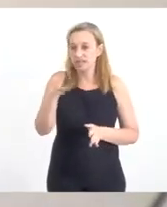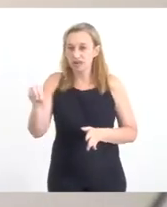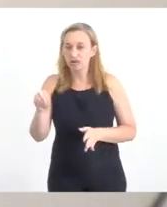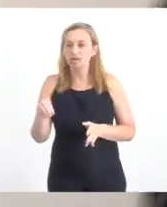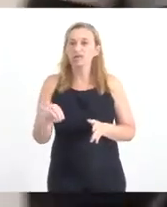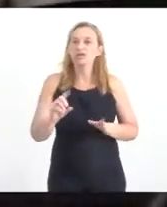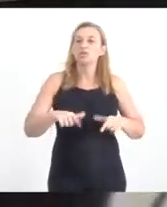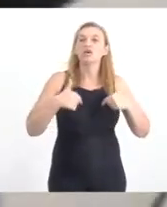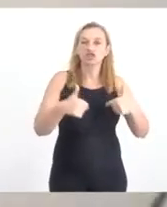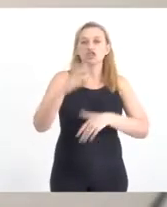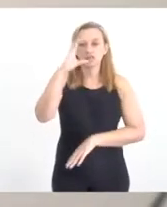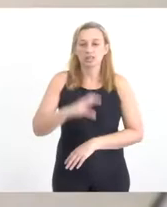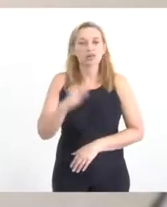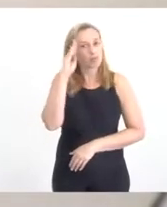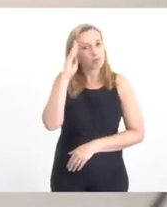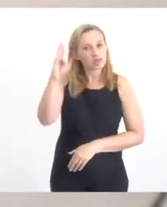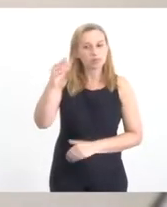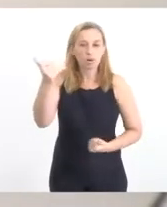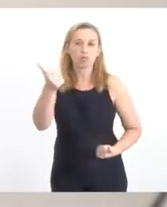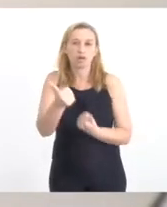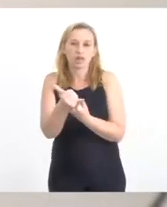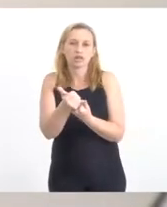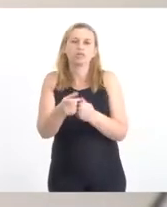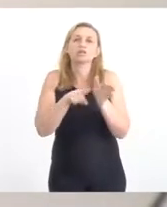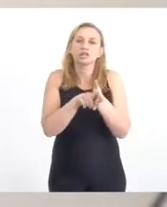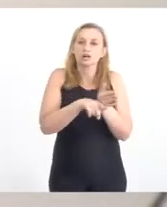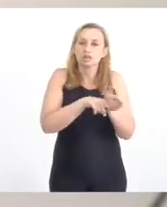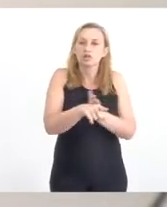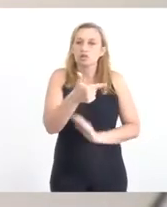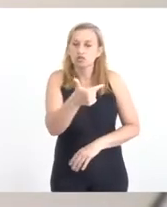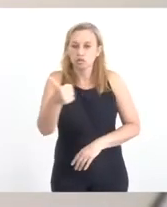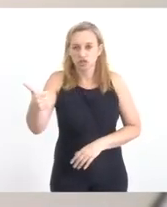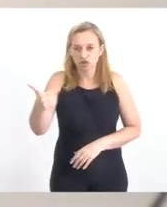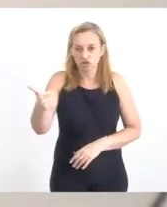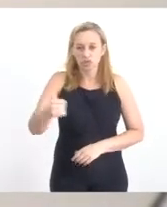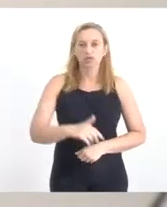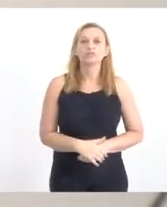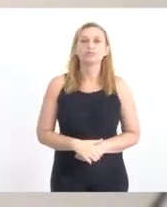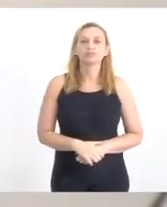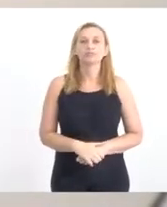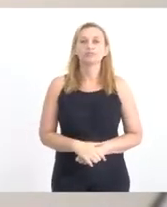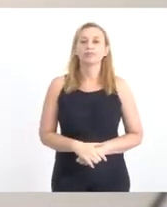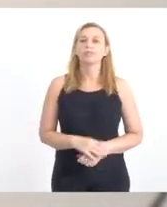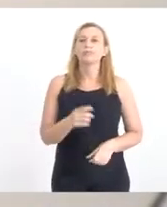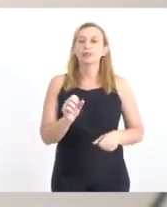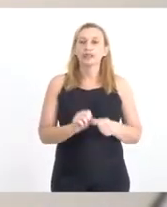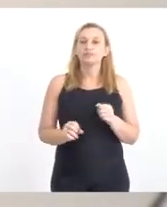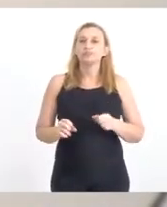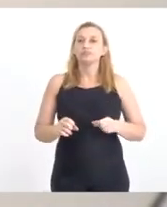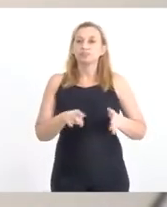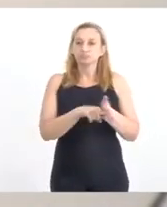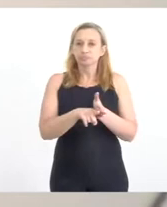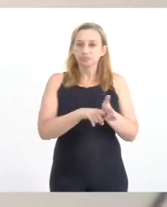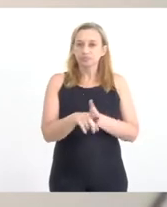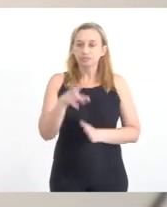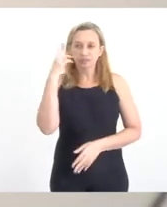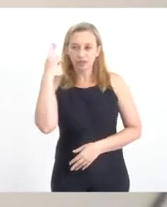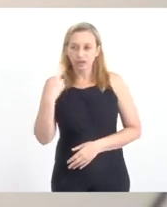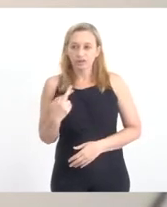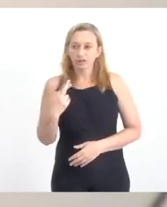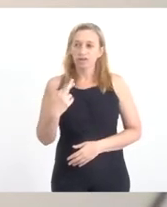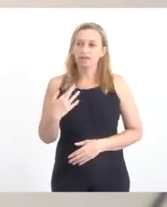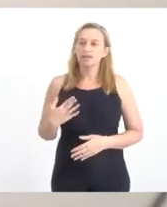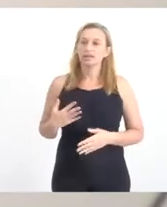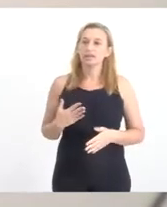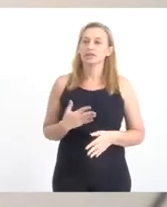é o principal apoiador dessa pesquisa para 2022 porque a gente vai fazer uma pesquisa Renata que vai abranger